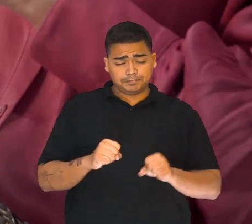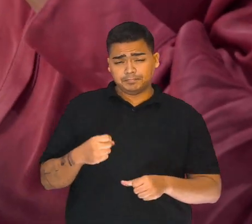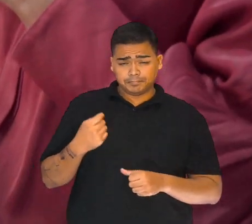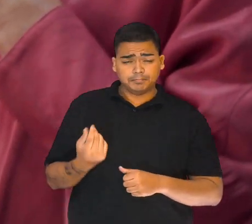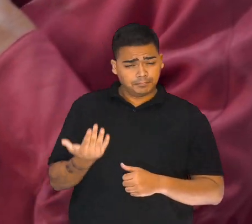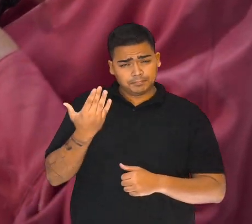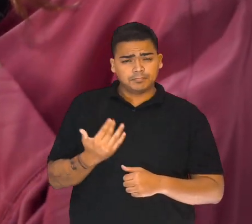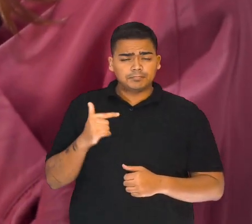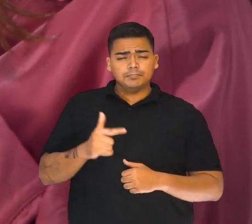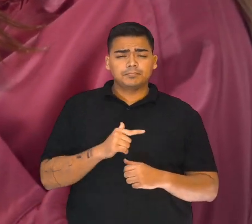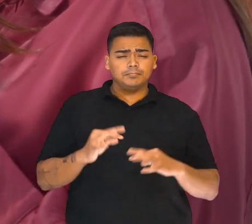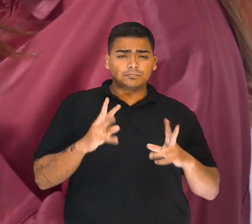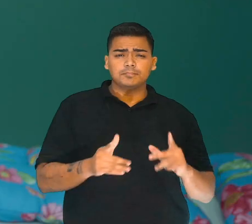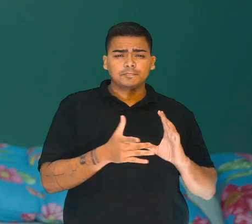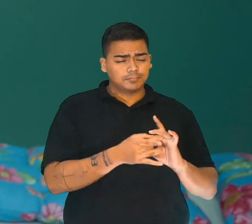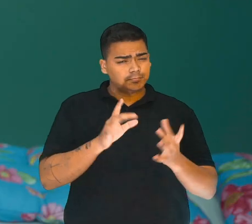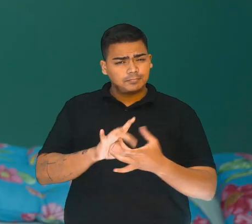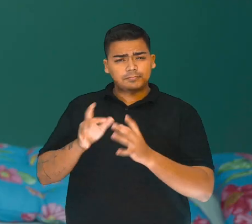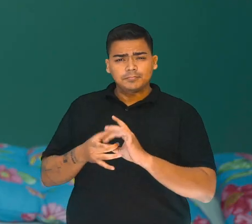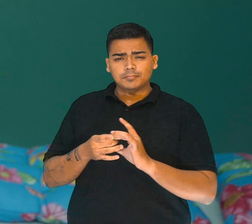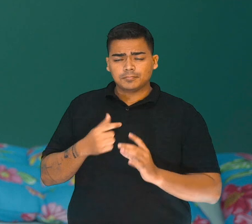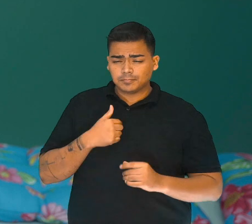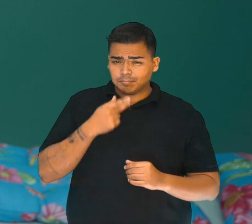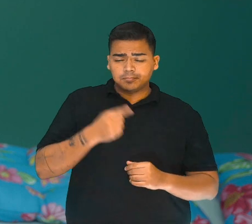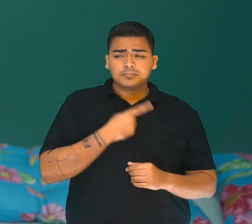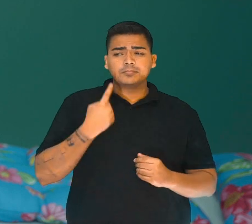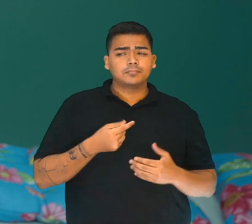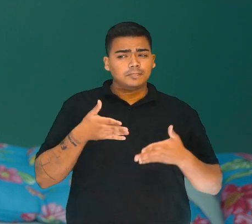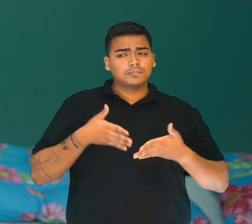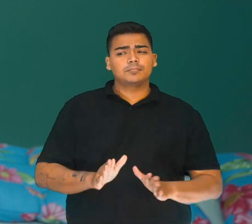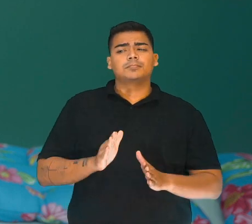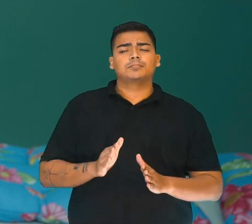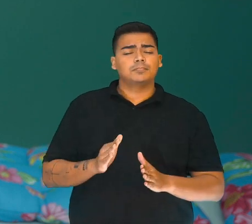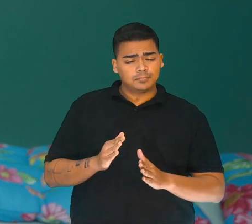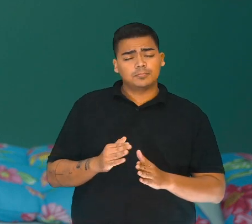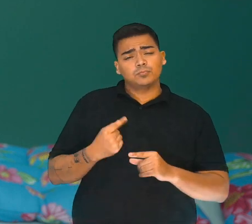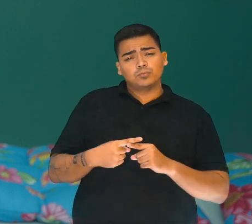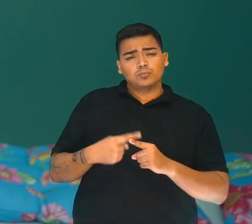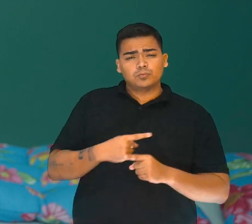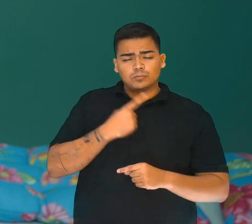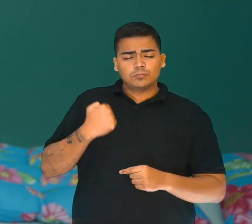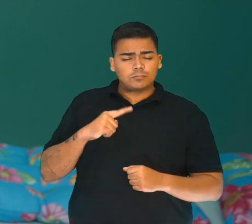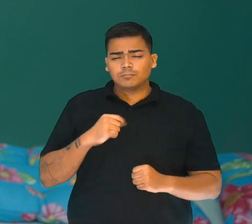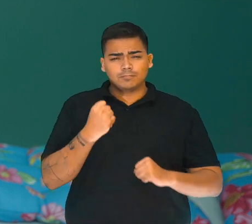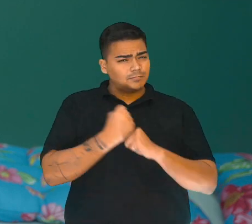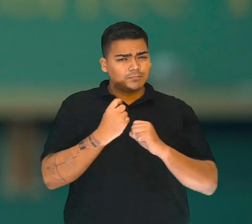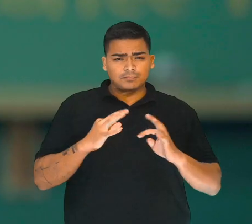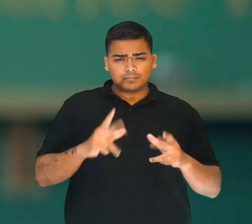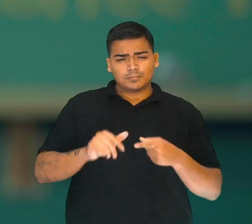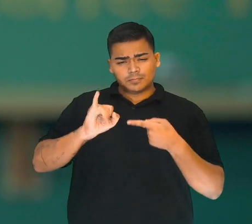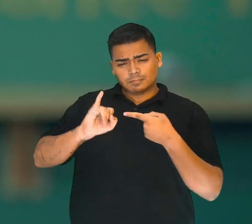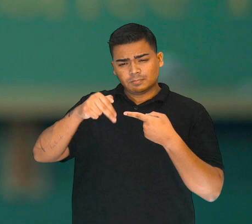Santa Rita, ele é muito integrado. Quando eu falo, a gente nasceu no Inatel, a gente teve todo o apoio do Inatel com relação à incubadora,